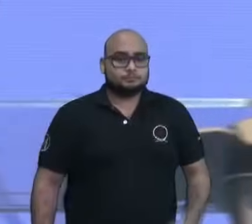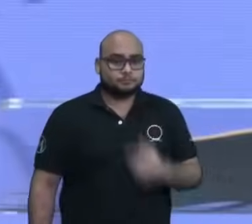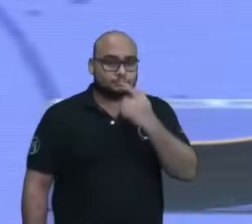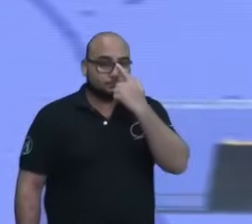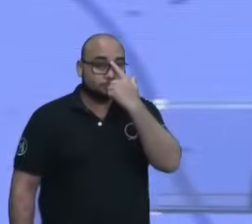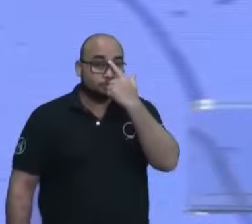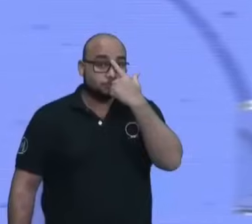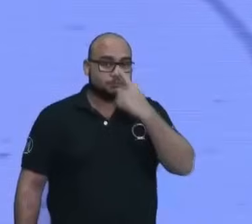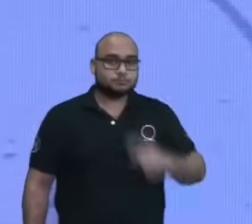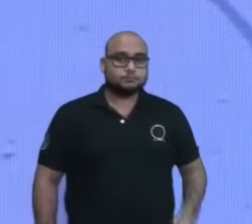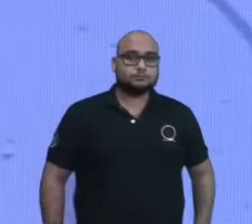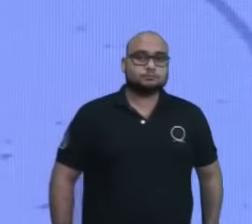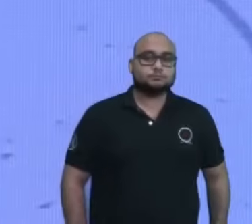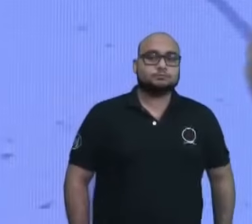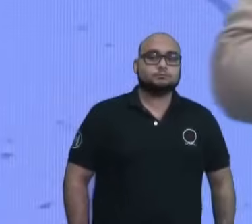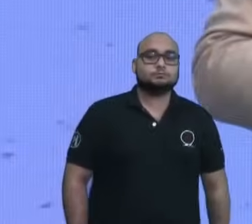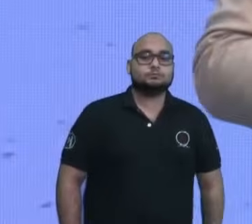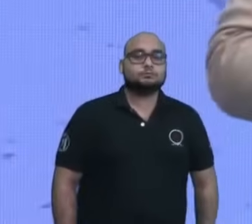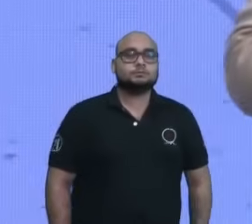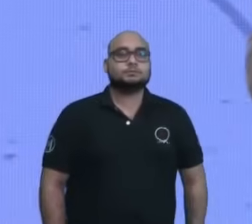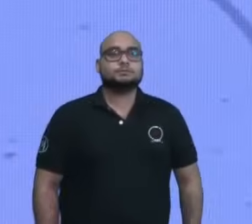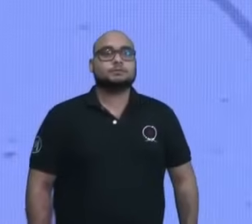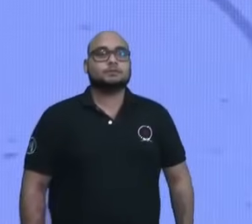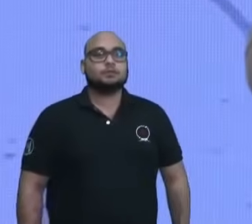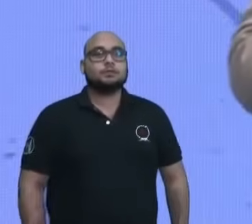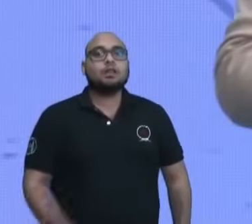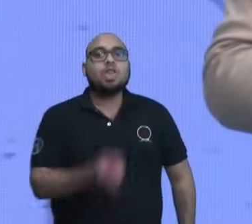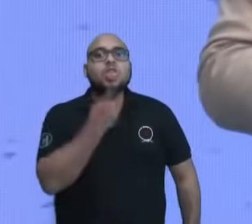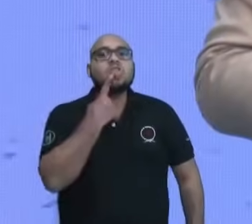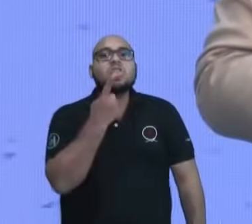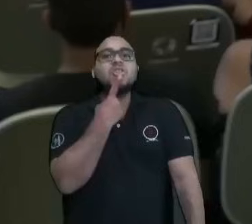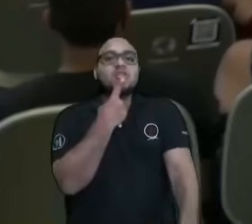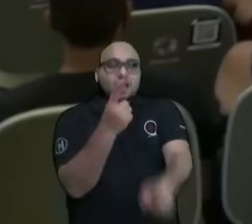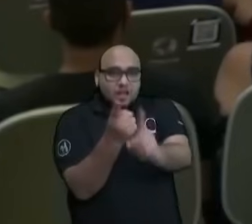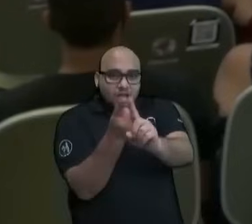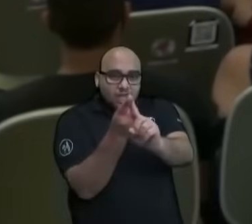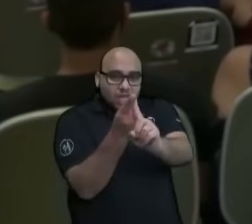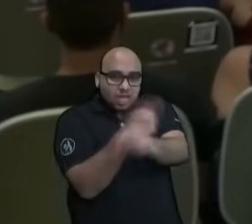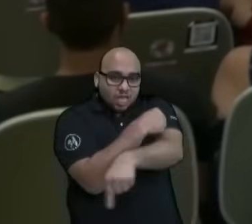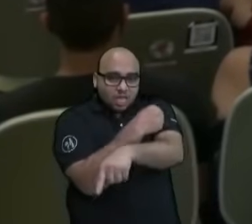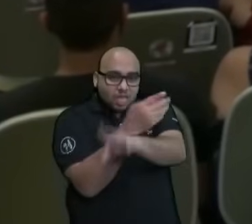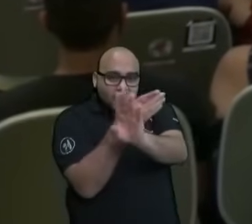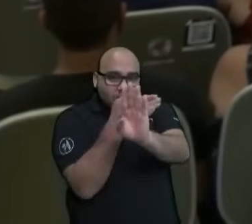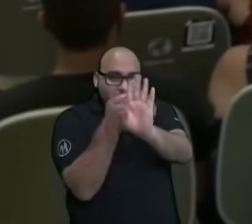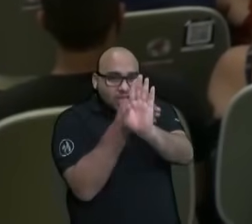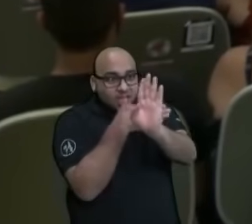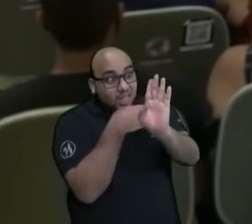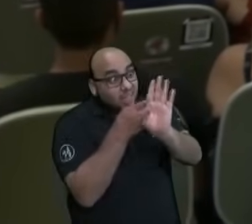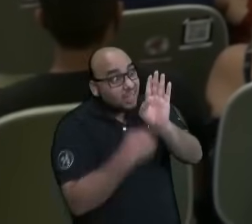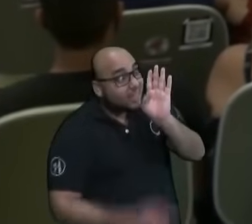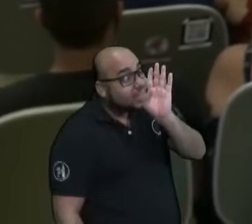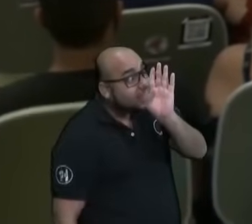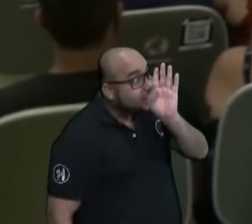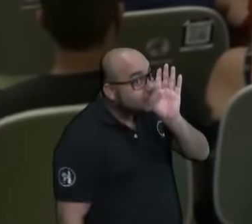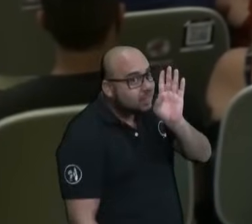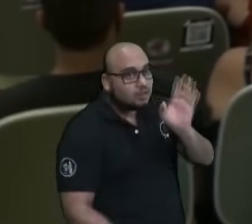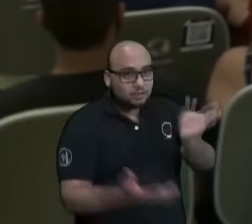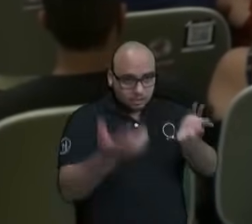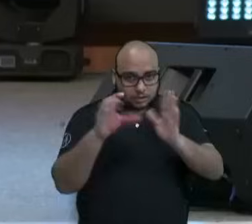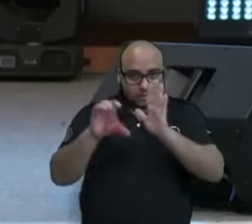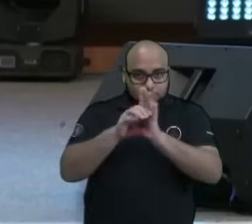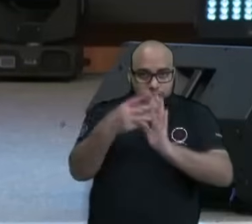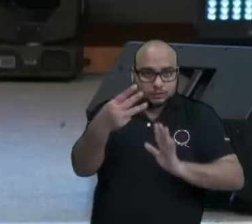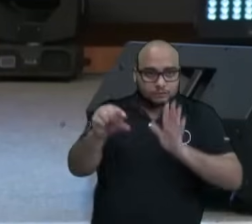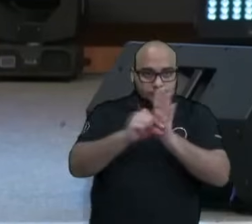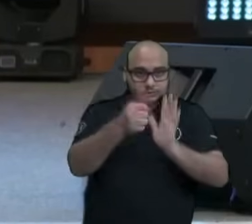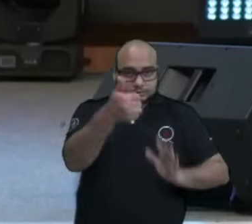santo que Papa é esse Que conversa é essa Hebreus Capítulo 3 Versículo 13 e